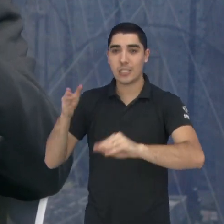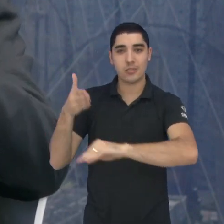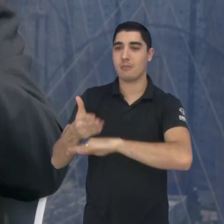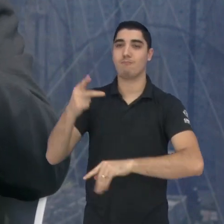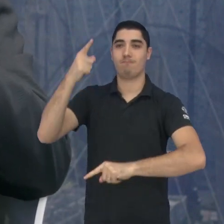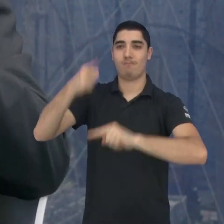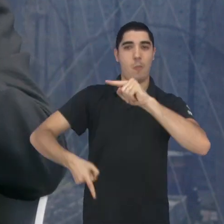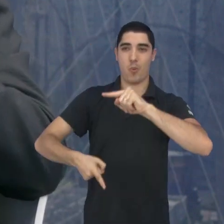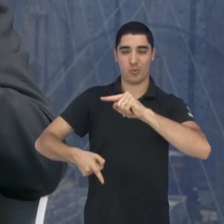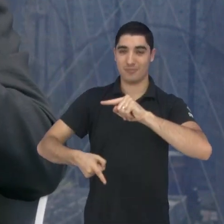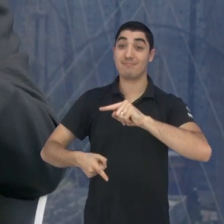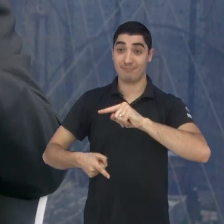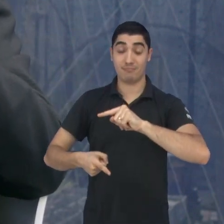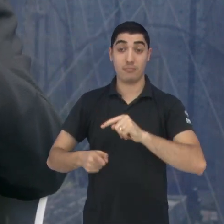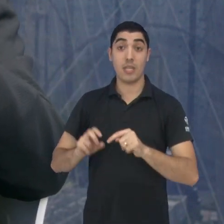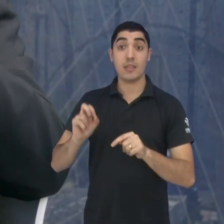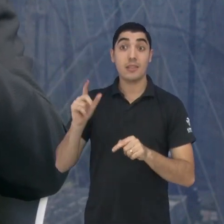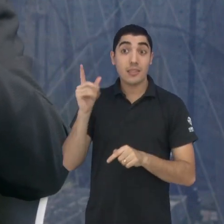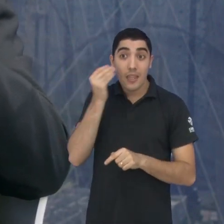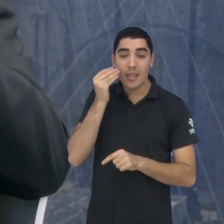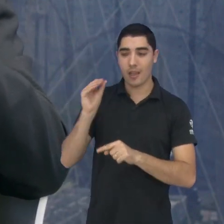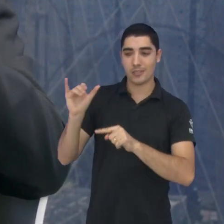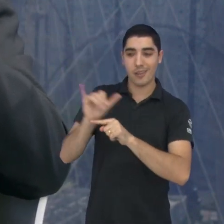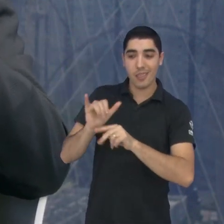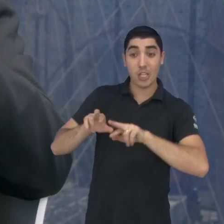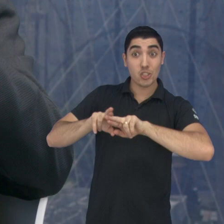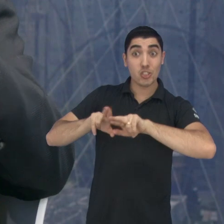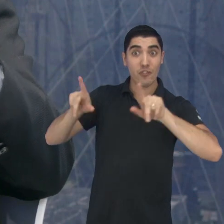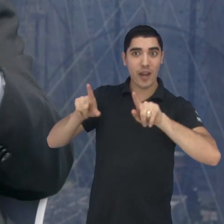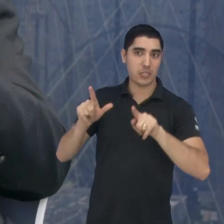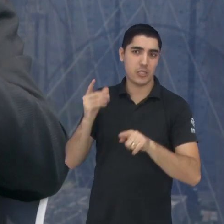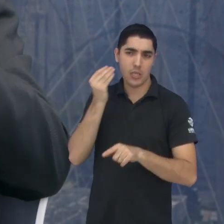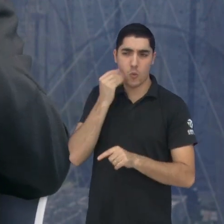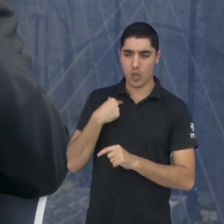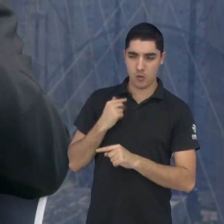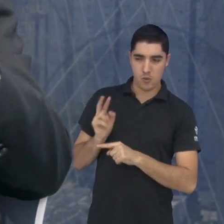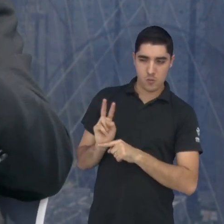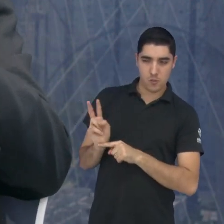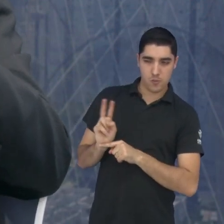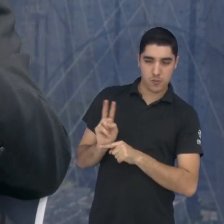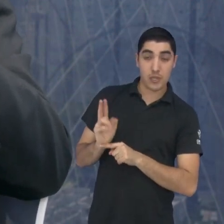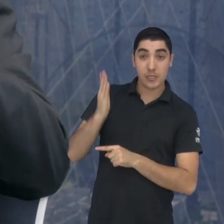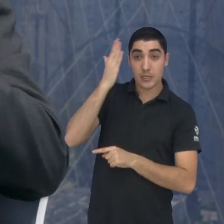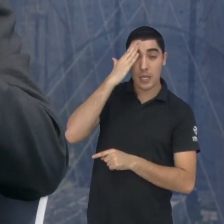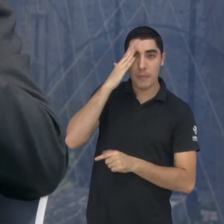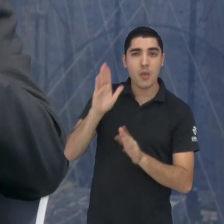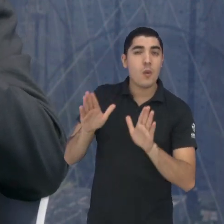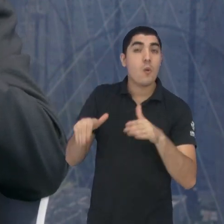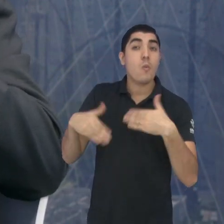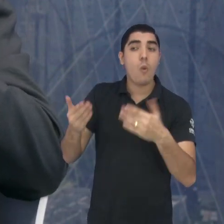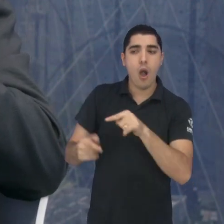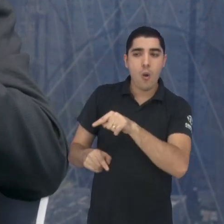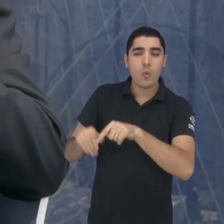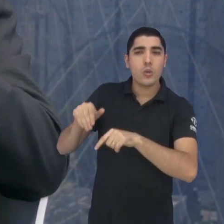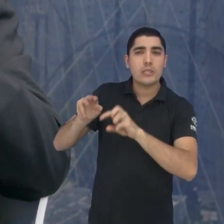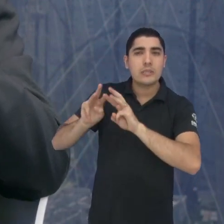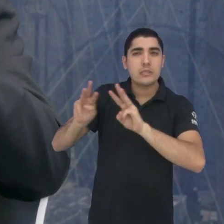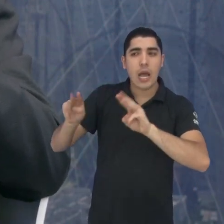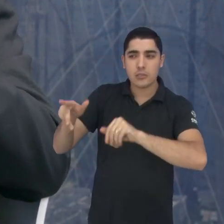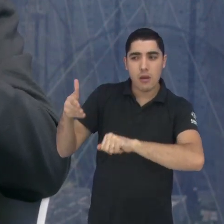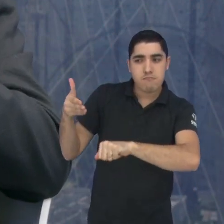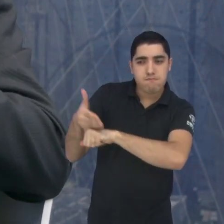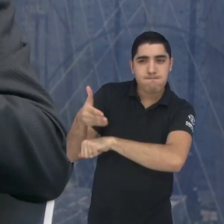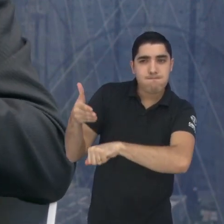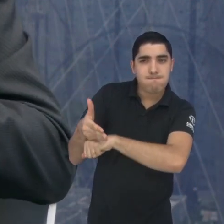e também um mecanismo para que ele possa fiscalizar os endereços que os filhos vêm